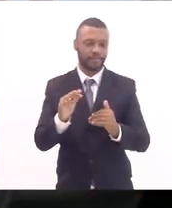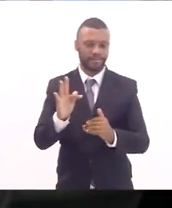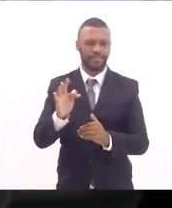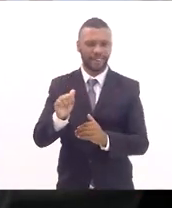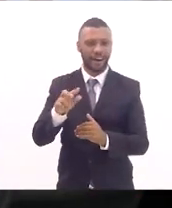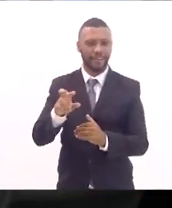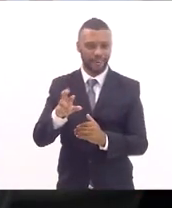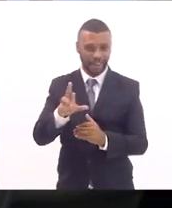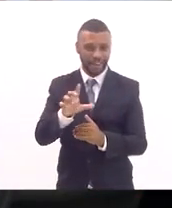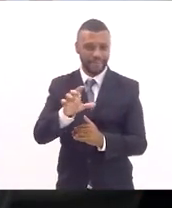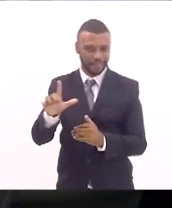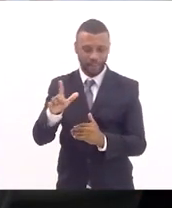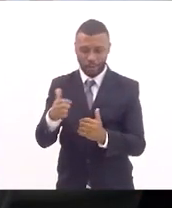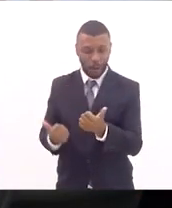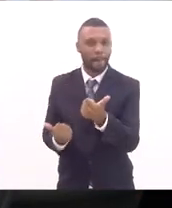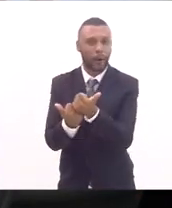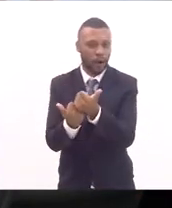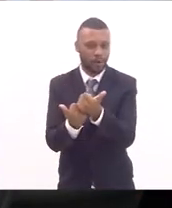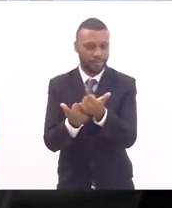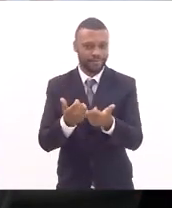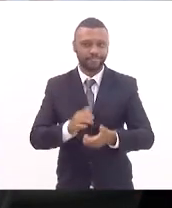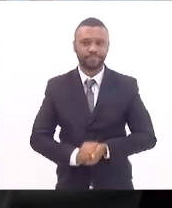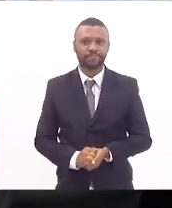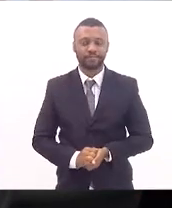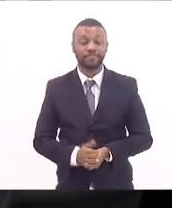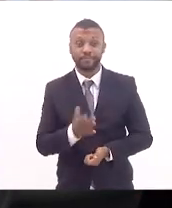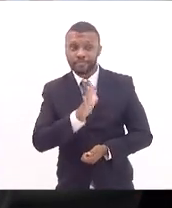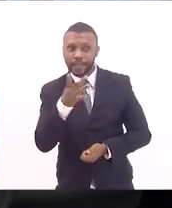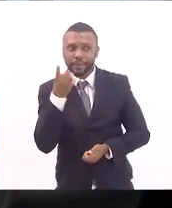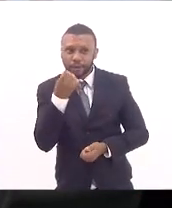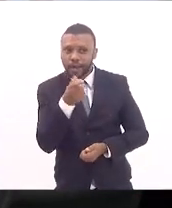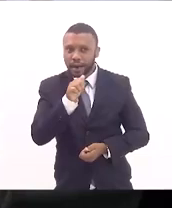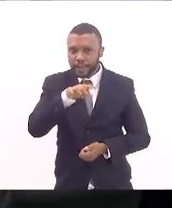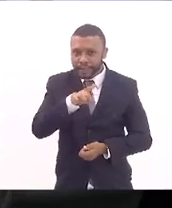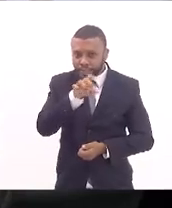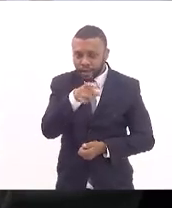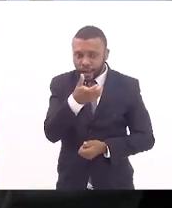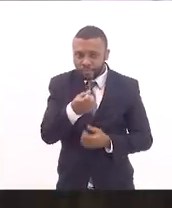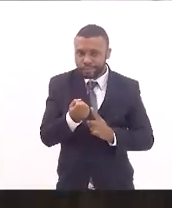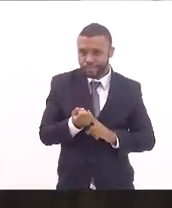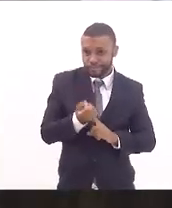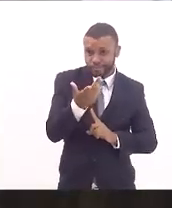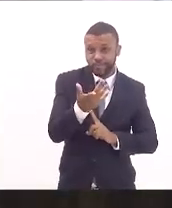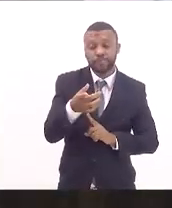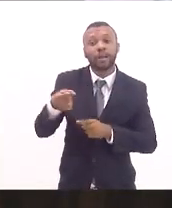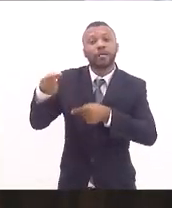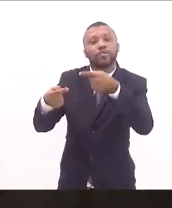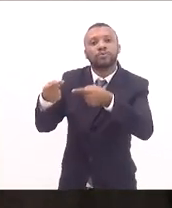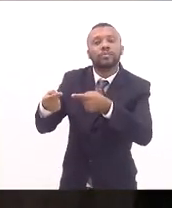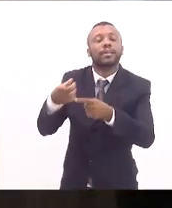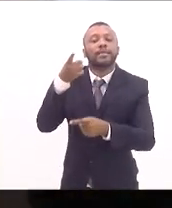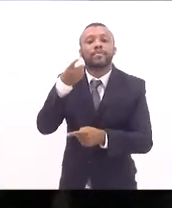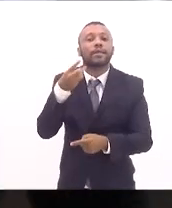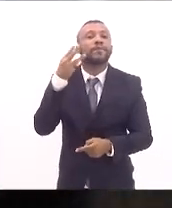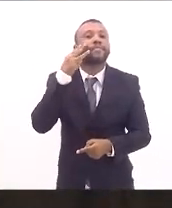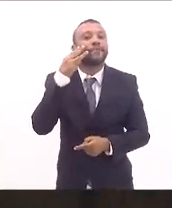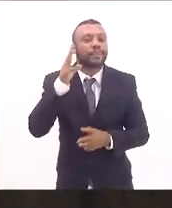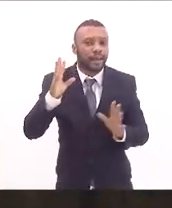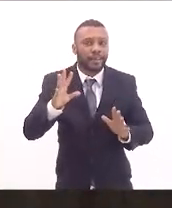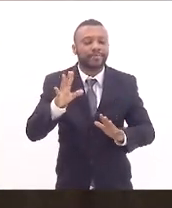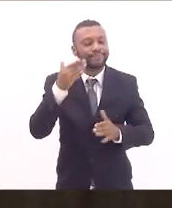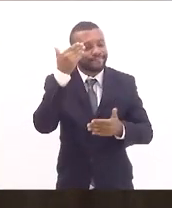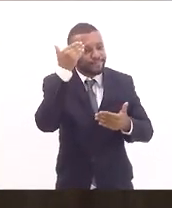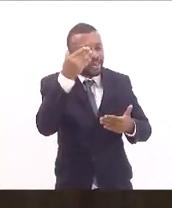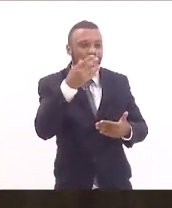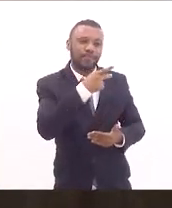o deputado André eu posso aqui fazer a manifestação a discutir Deputado waldeck Carneiro Obrigado o presidente eu quero